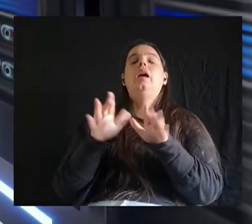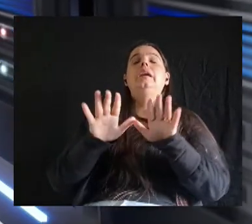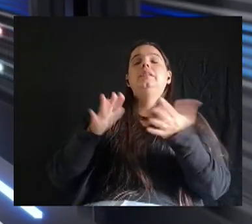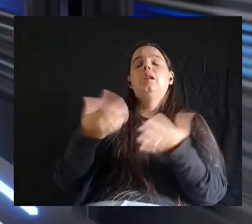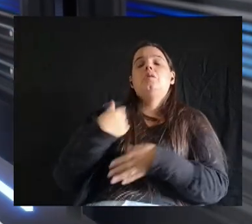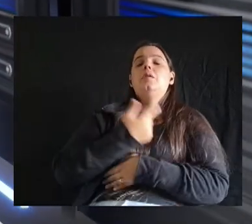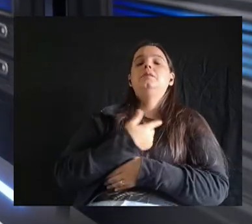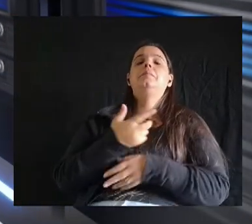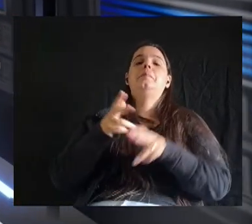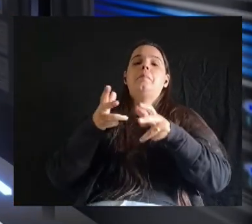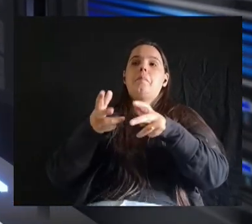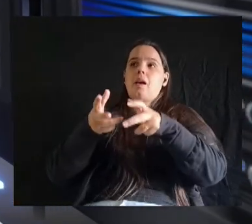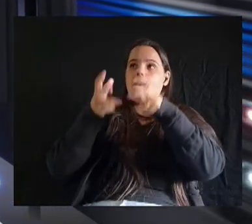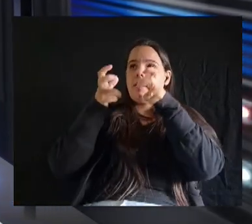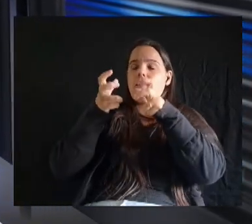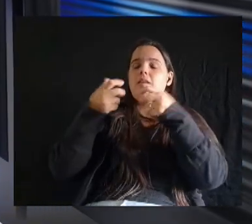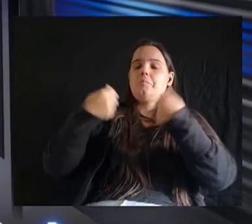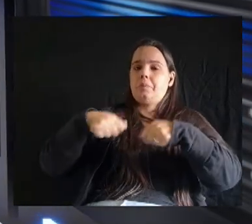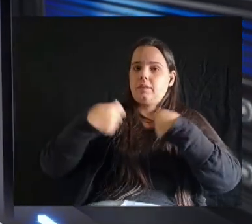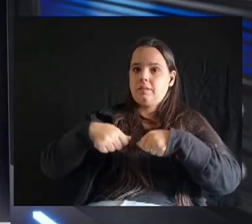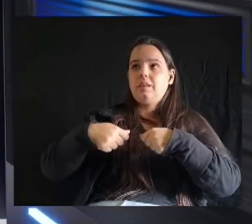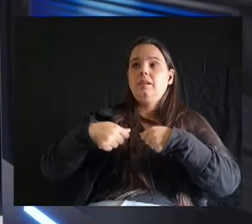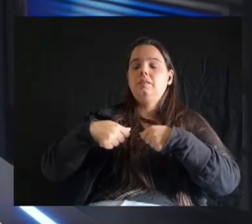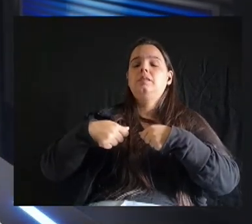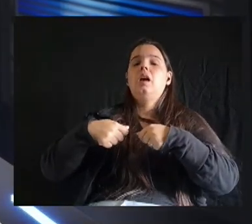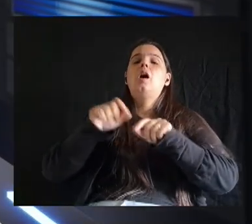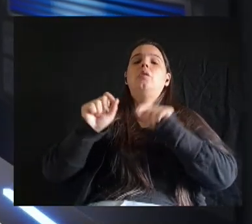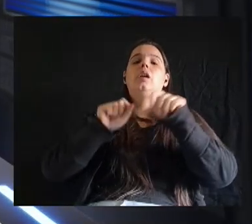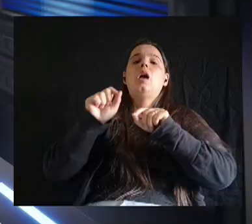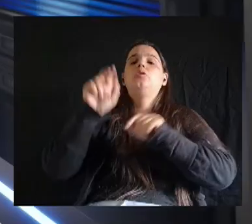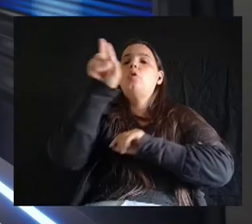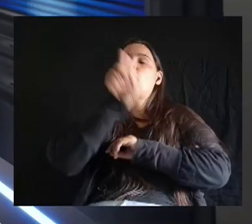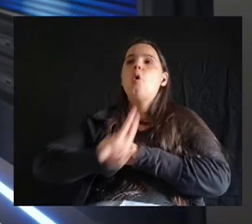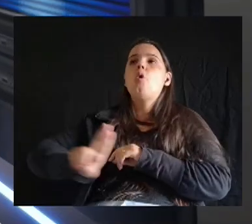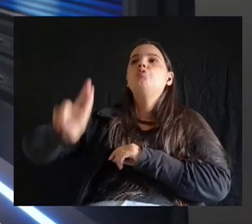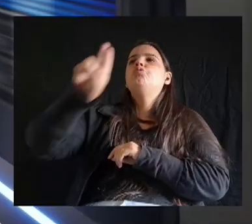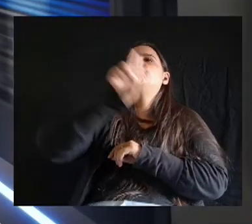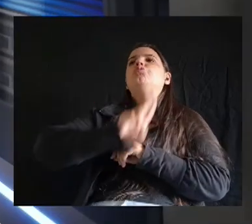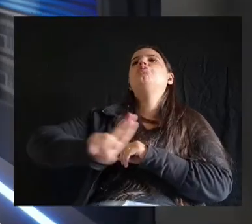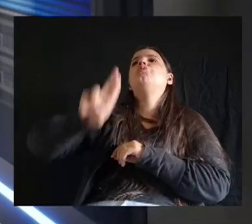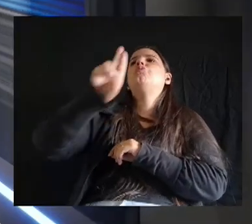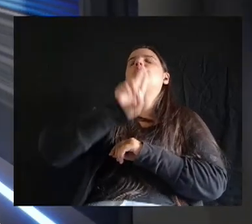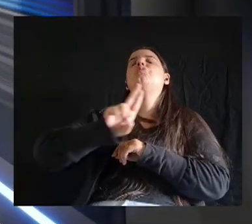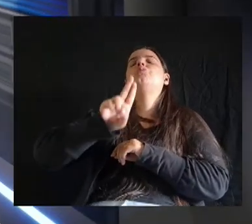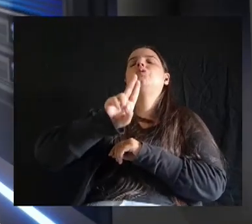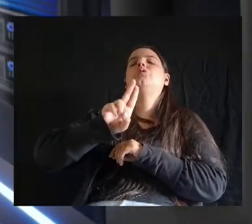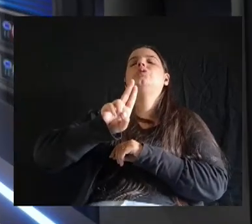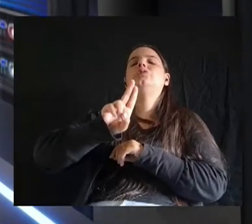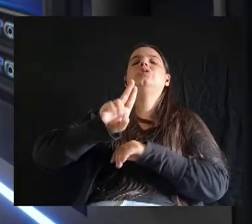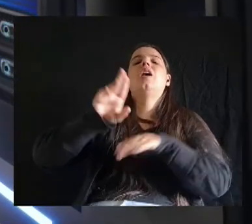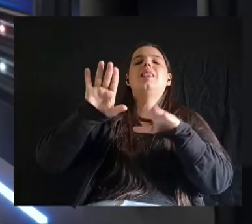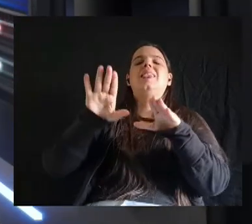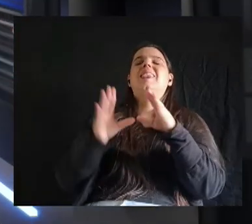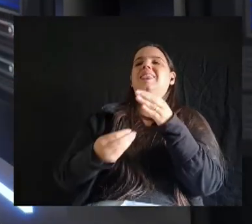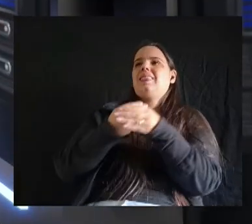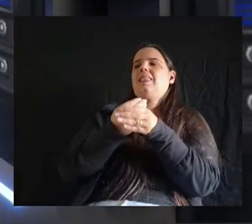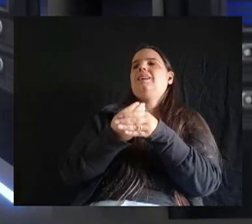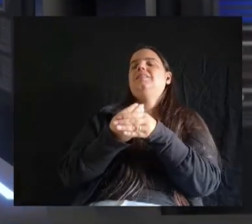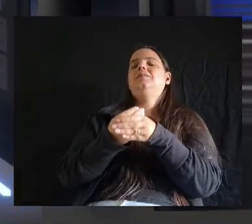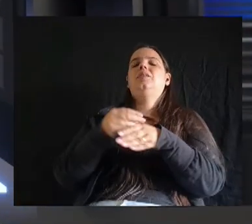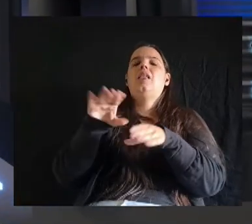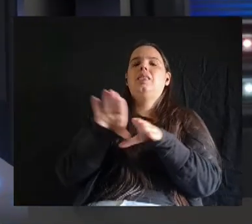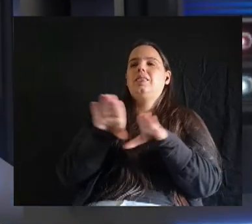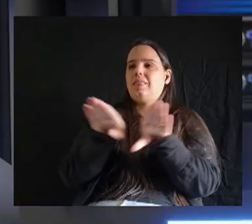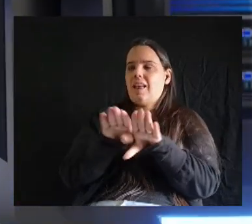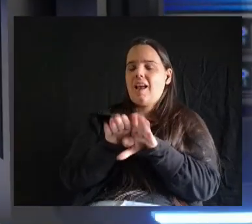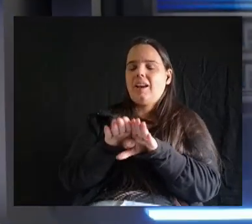que todo o uso da inteligência artificial, ele demanda o data center, né? Ele precisa ser armazenado,